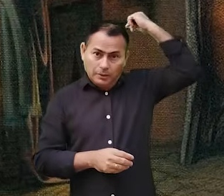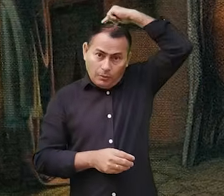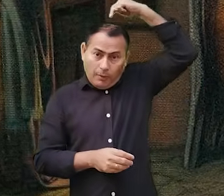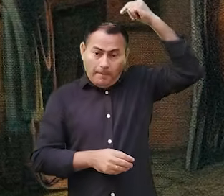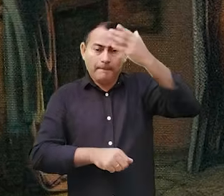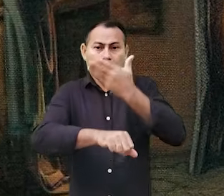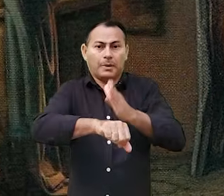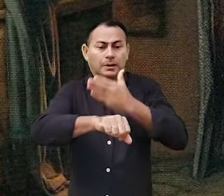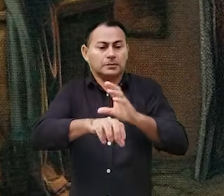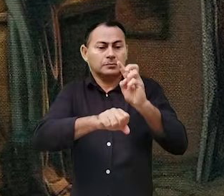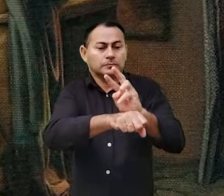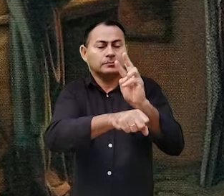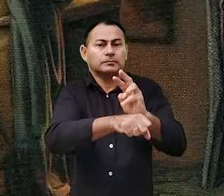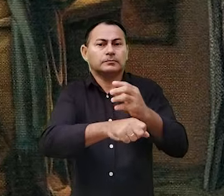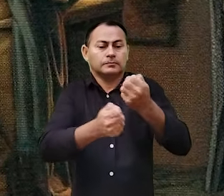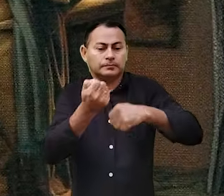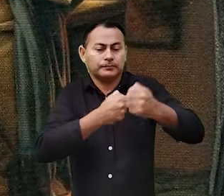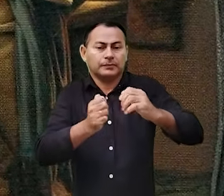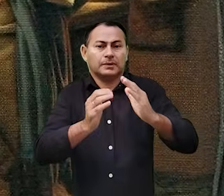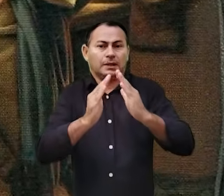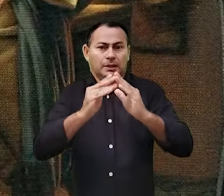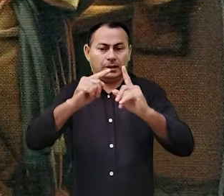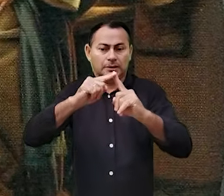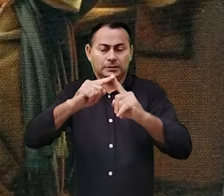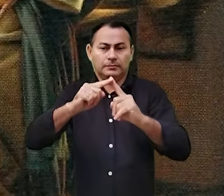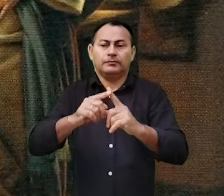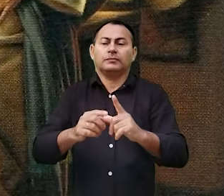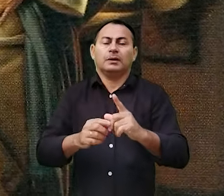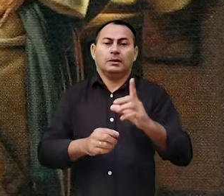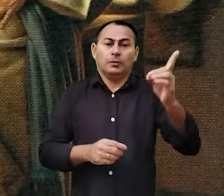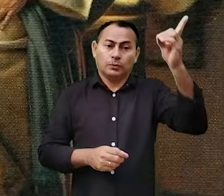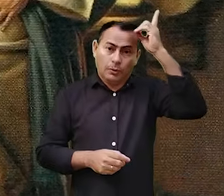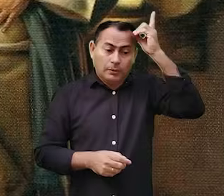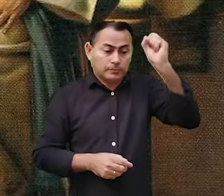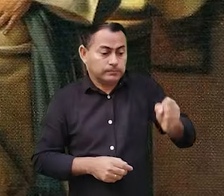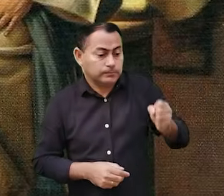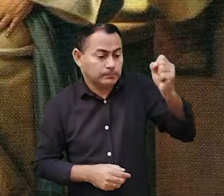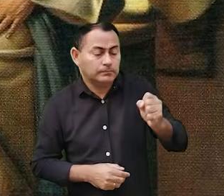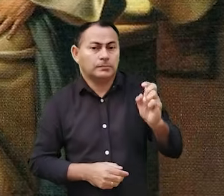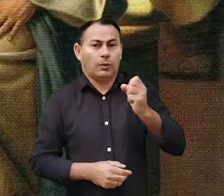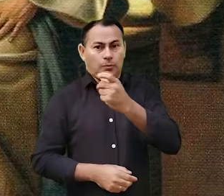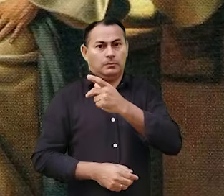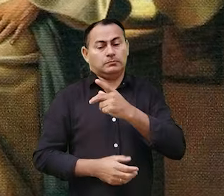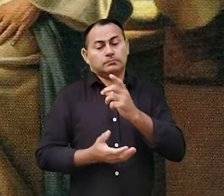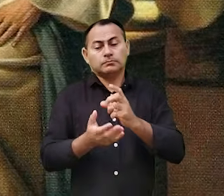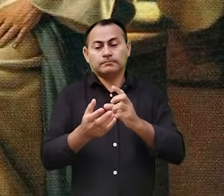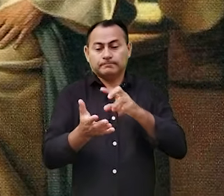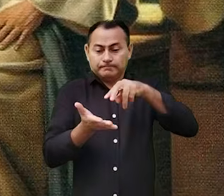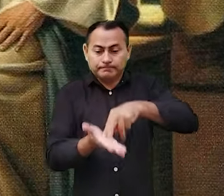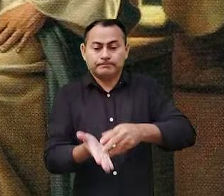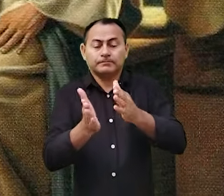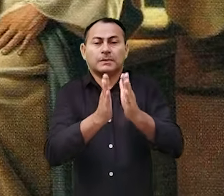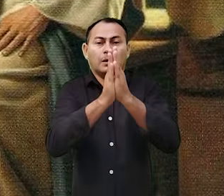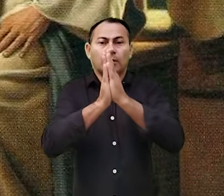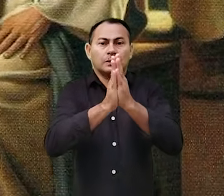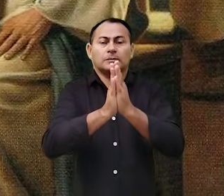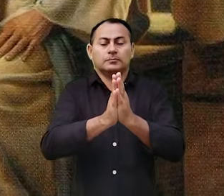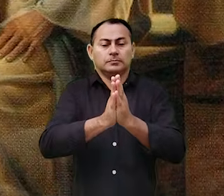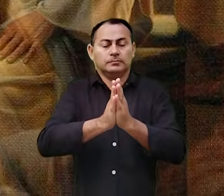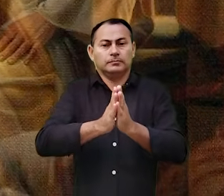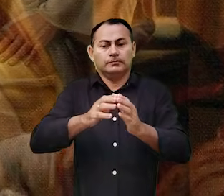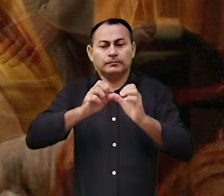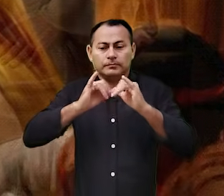espiritual prático cuidam da administração da igreja, e aquelas que têm o dom pastoral dedicam-se exclusivamente à oração